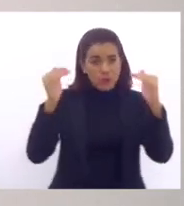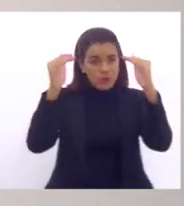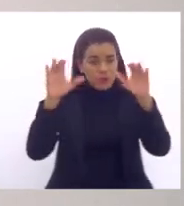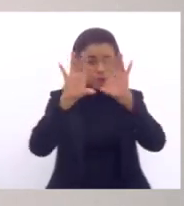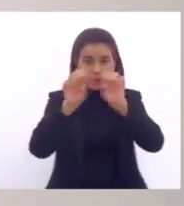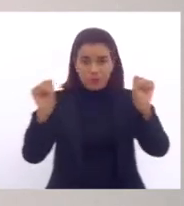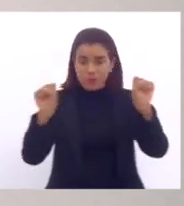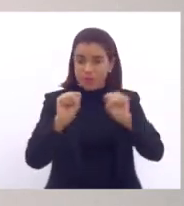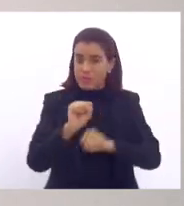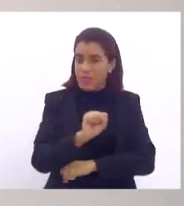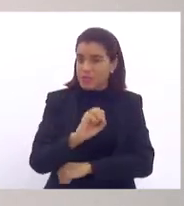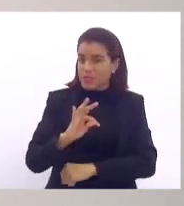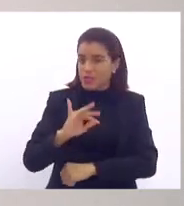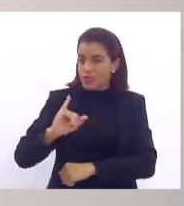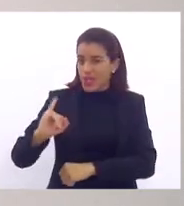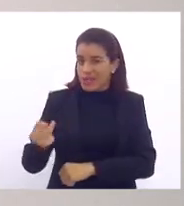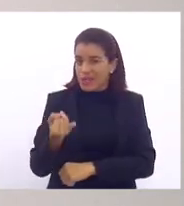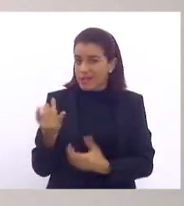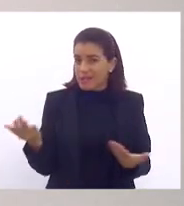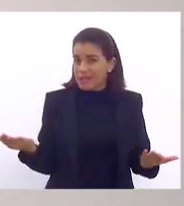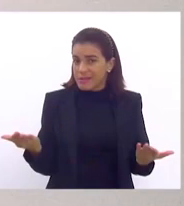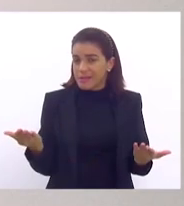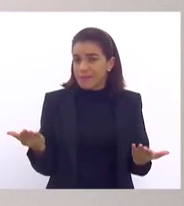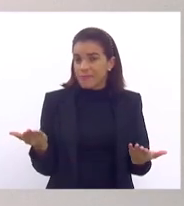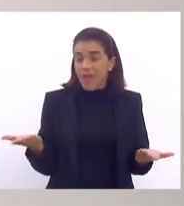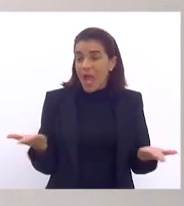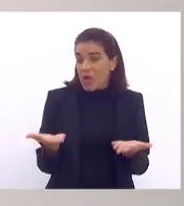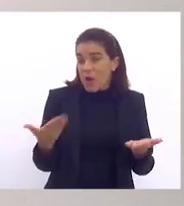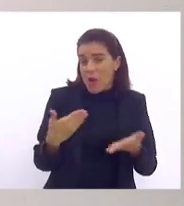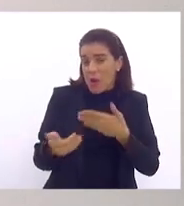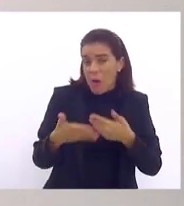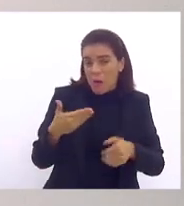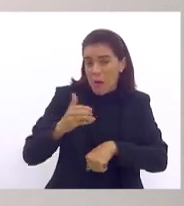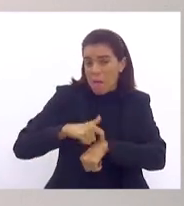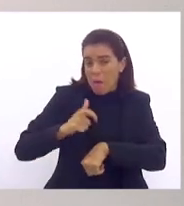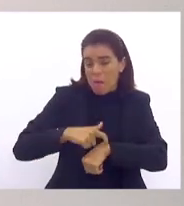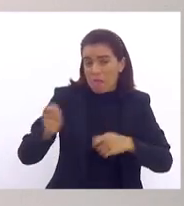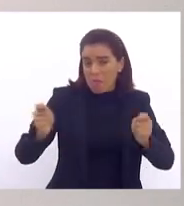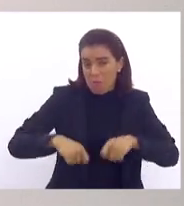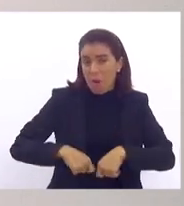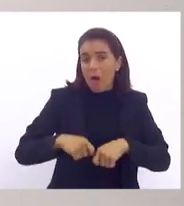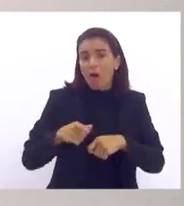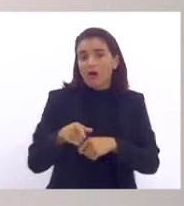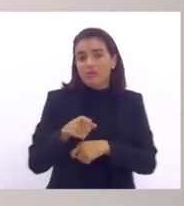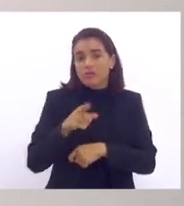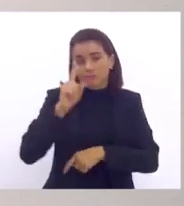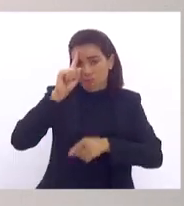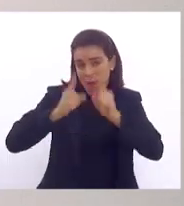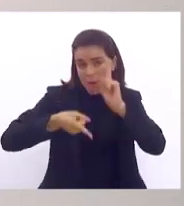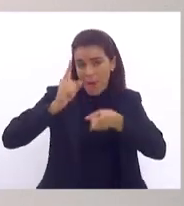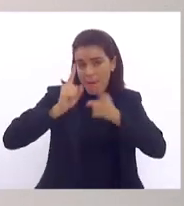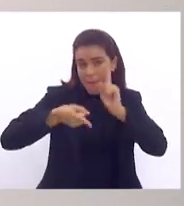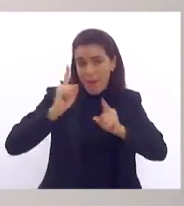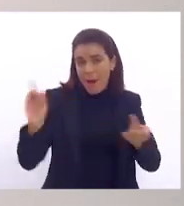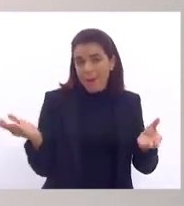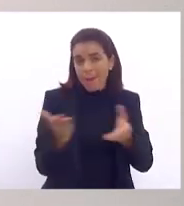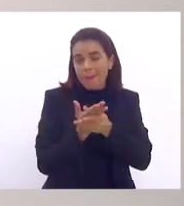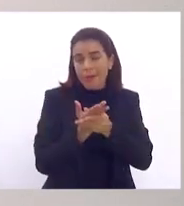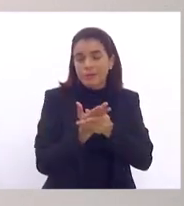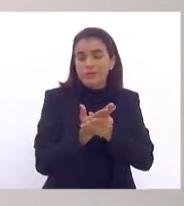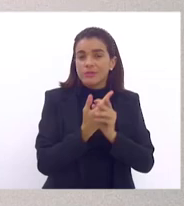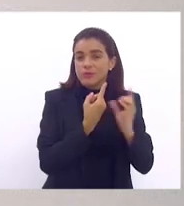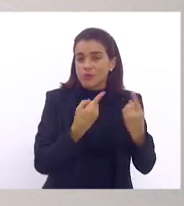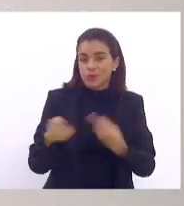momento a qualquer instante sem a autorização prévia conduzir contra